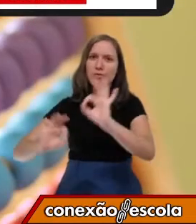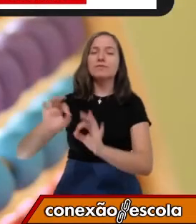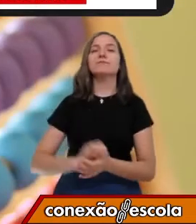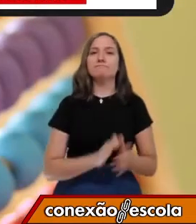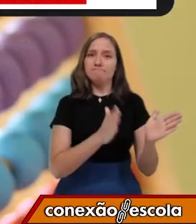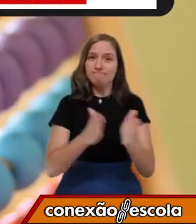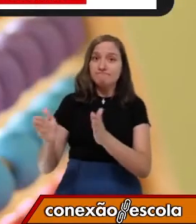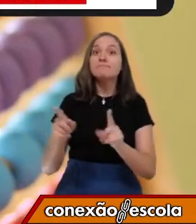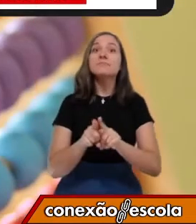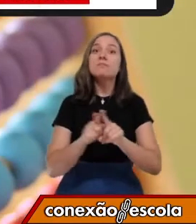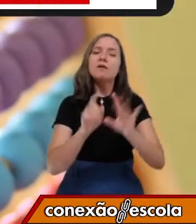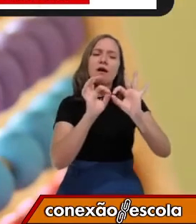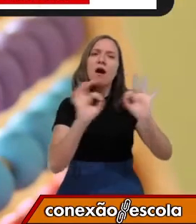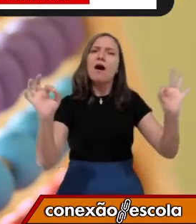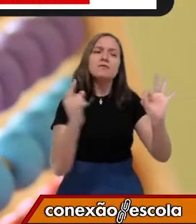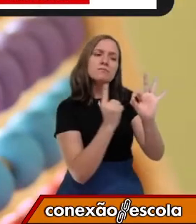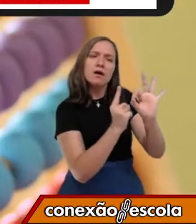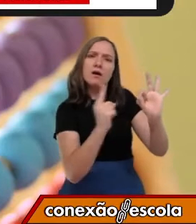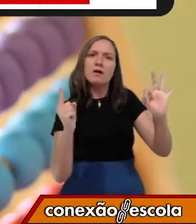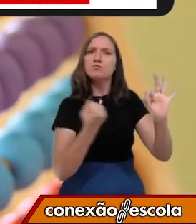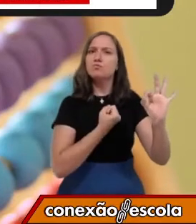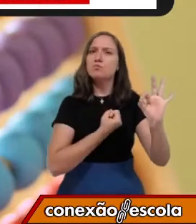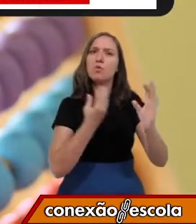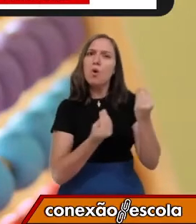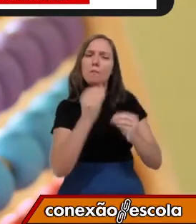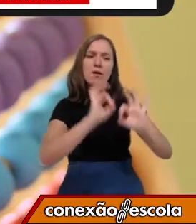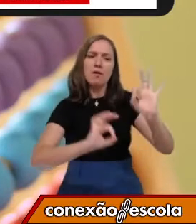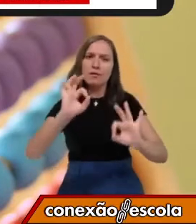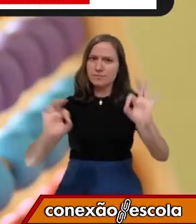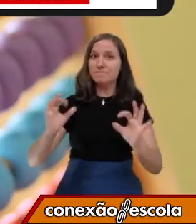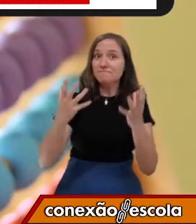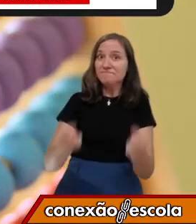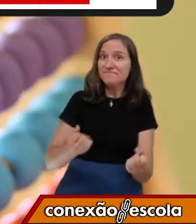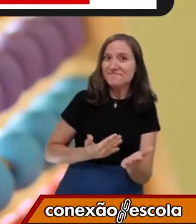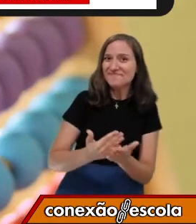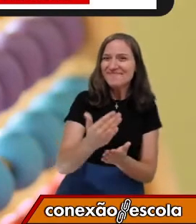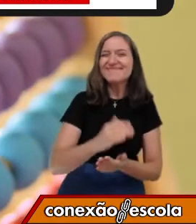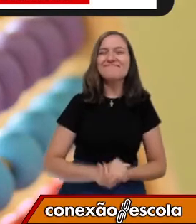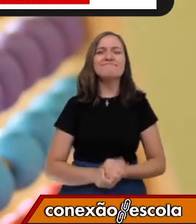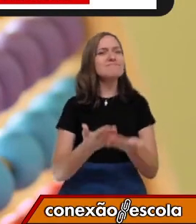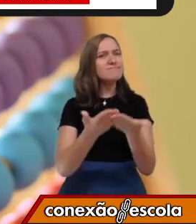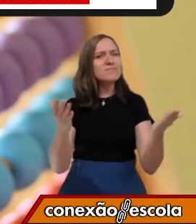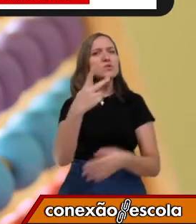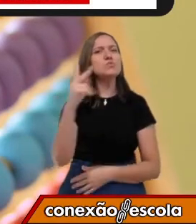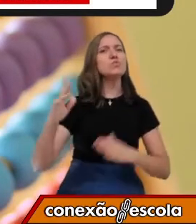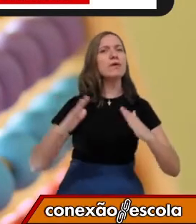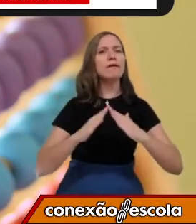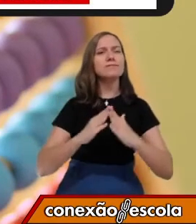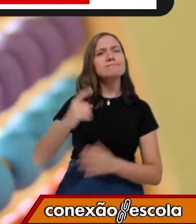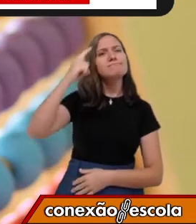números na reta numérica. Vamos lá então começar. Alguém aí de casa já parou para pensar de